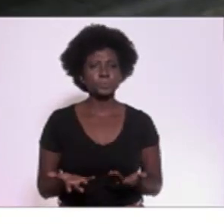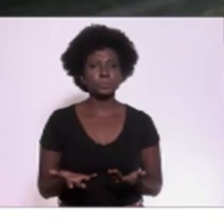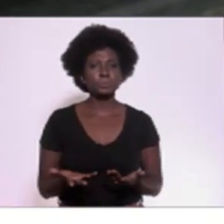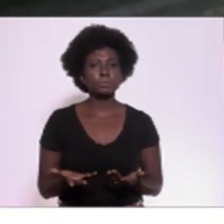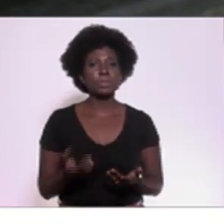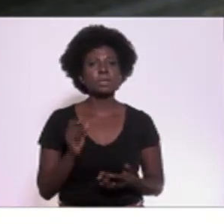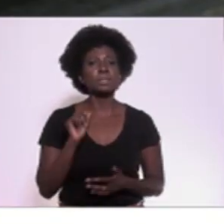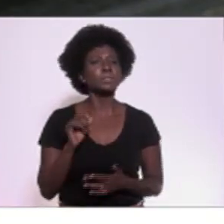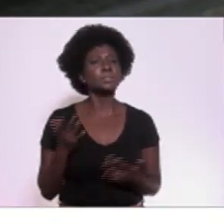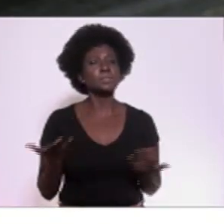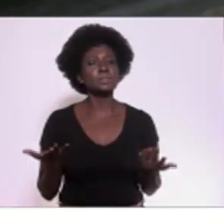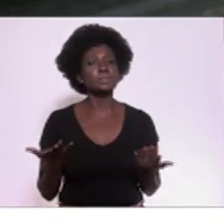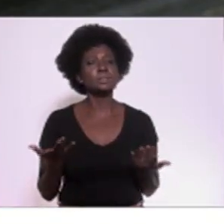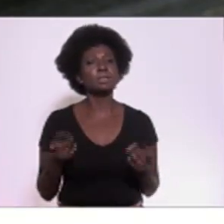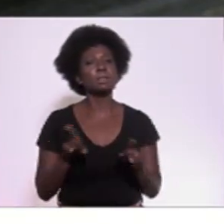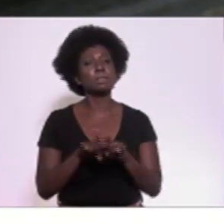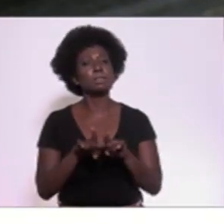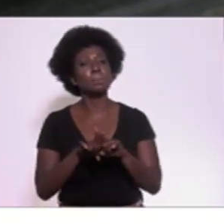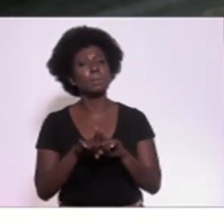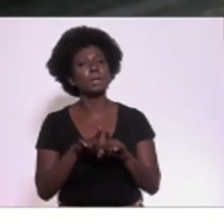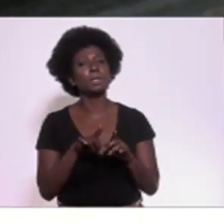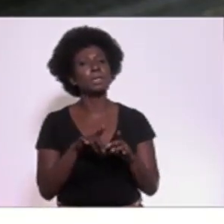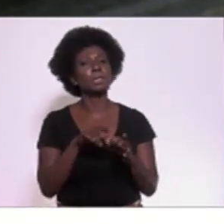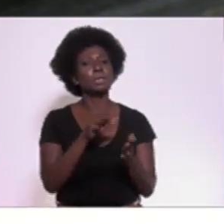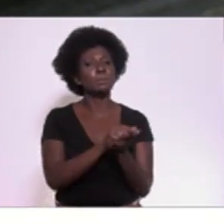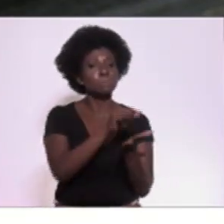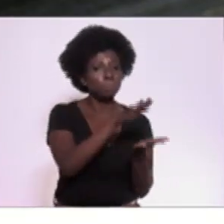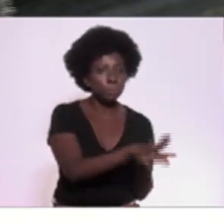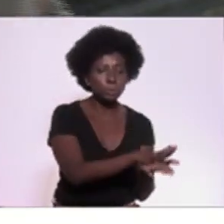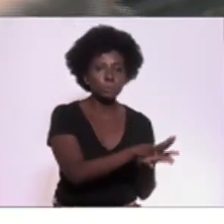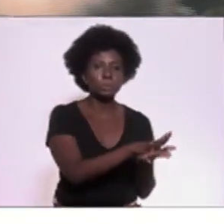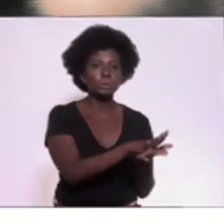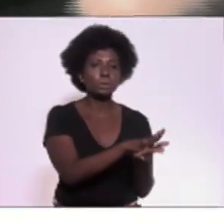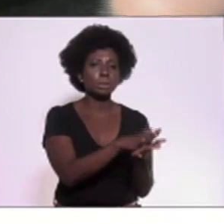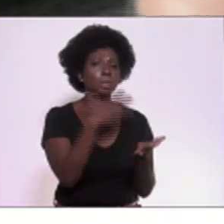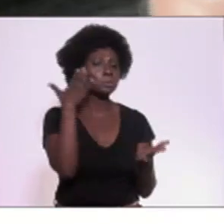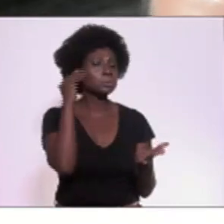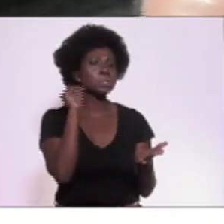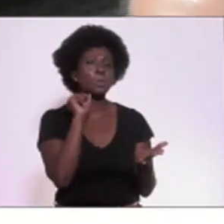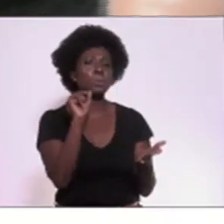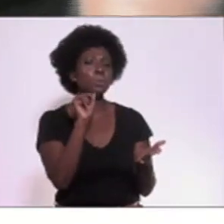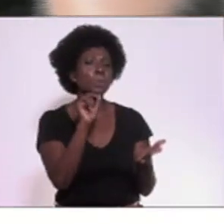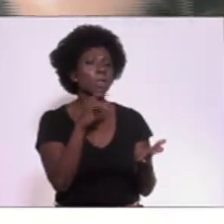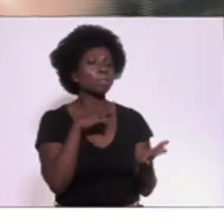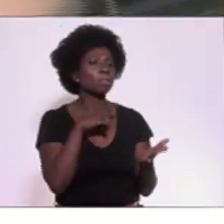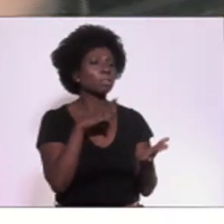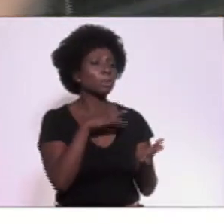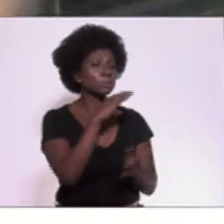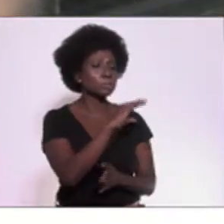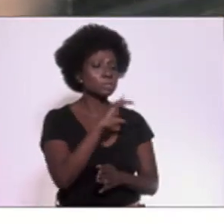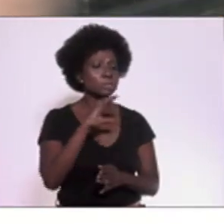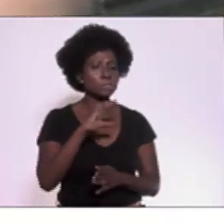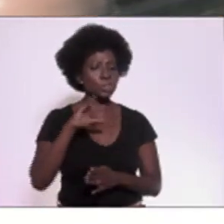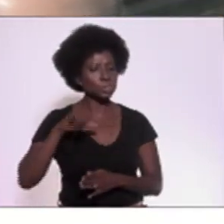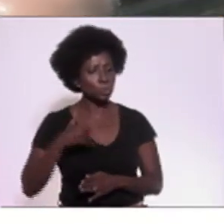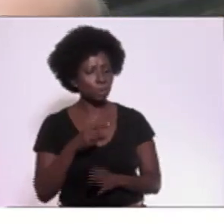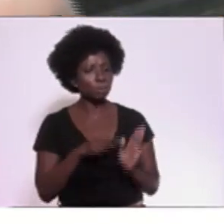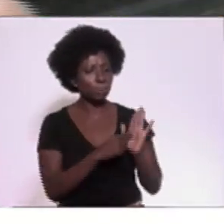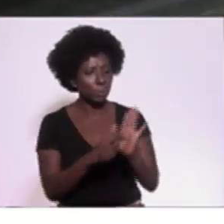E a questão da multa, também eu não sei se a CCJ chegou a abordar esse tema, mas a questão da multa me